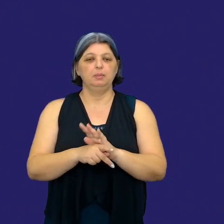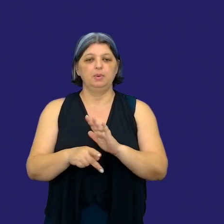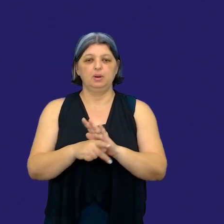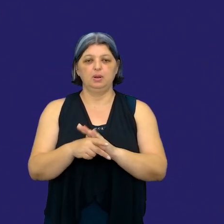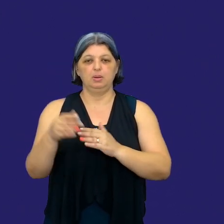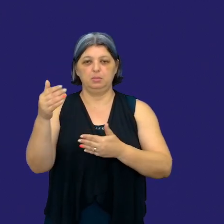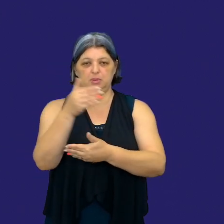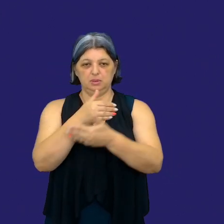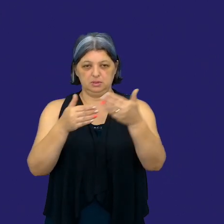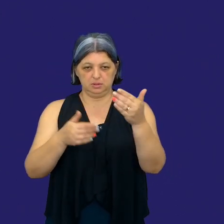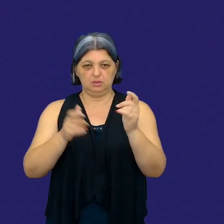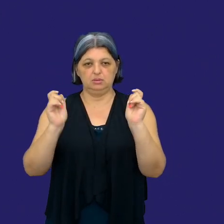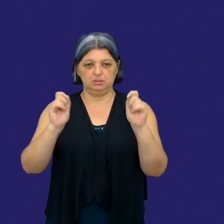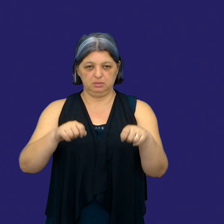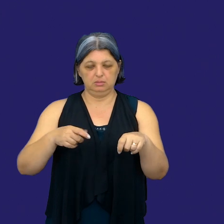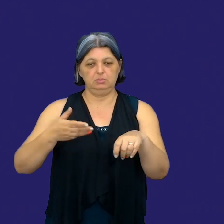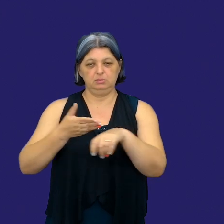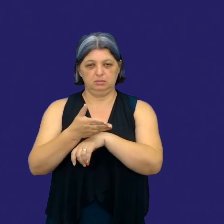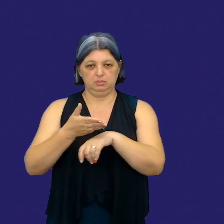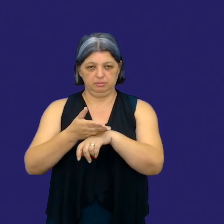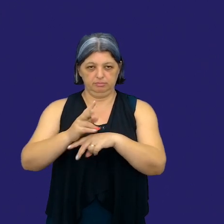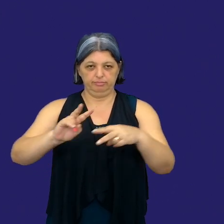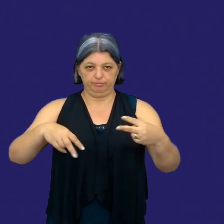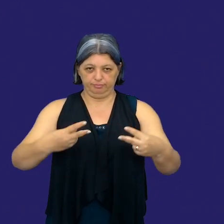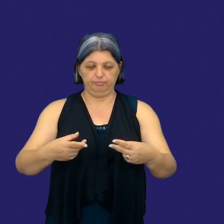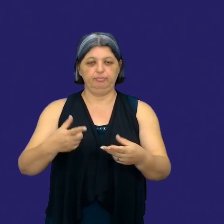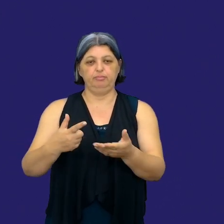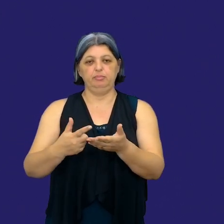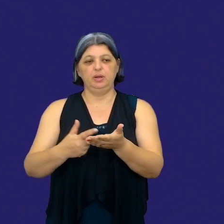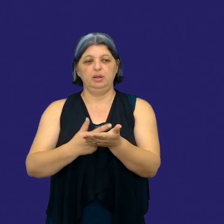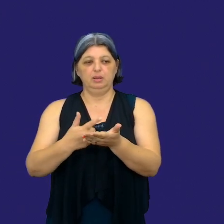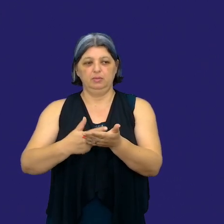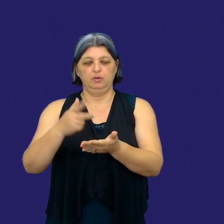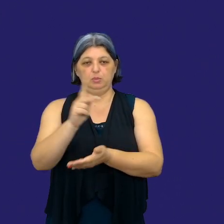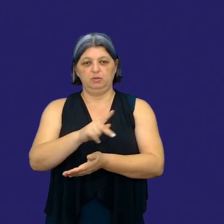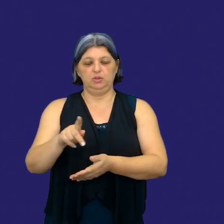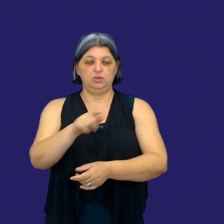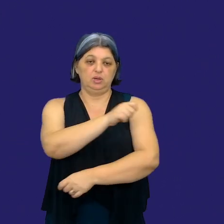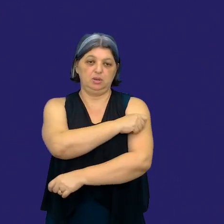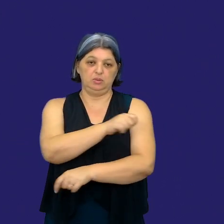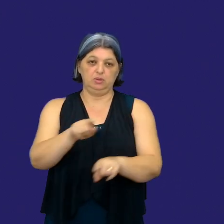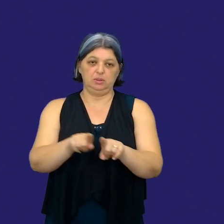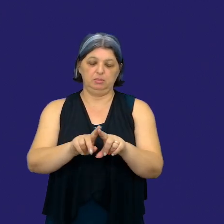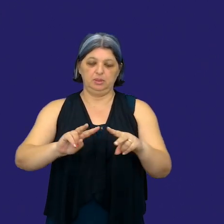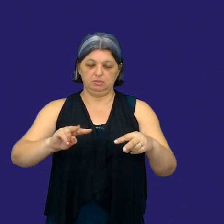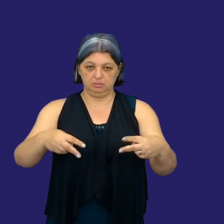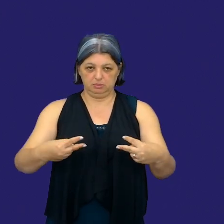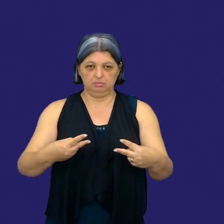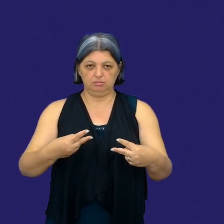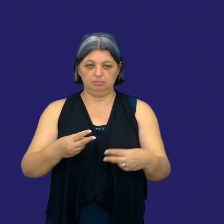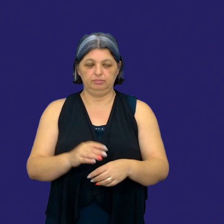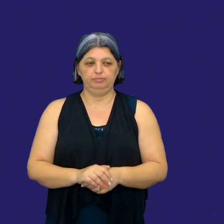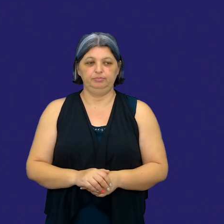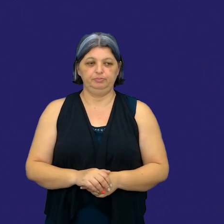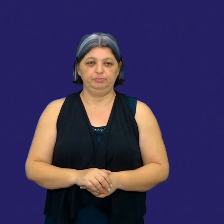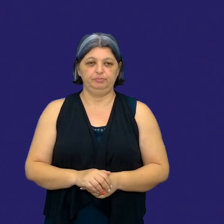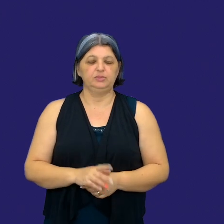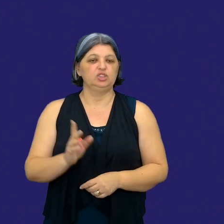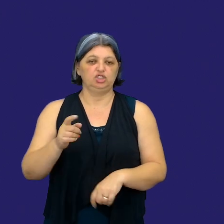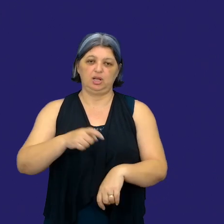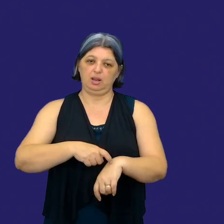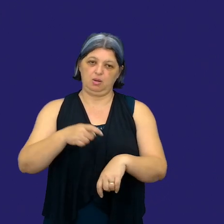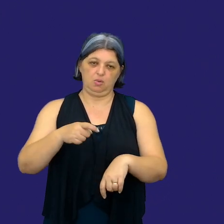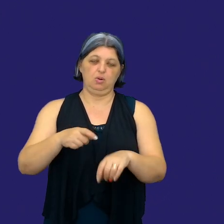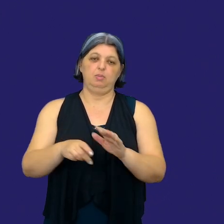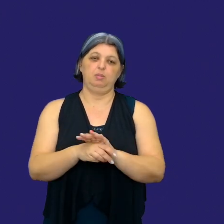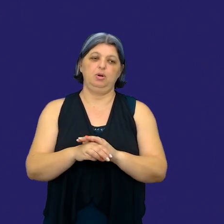poderão acessar os cadernos do professor e do aluno por meio do link que direciona vocês automaticamente para o site